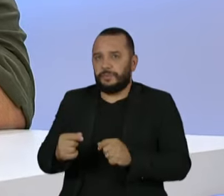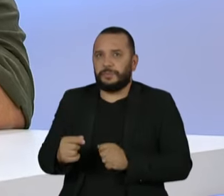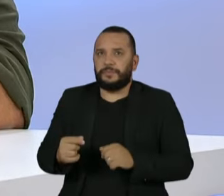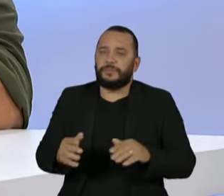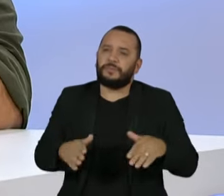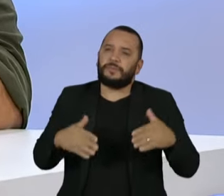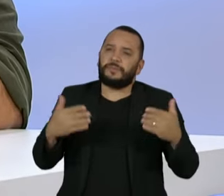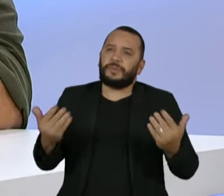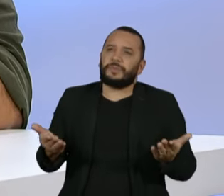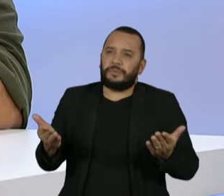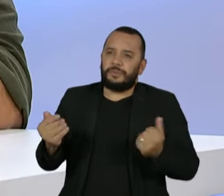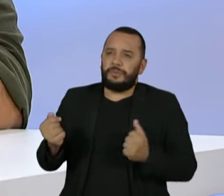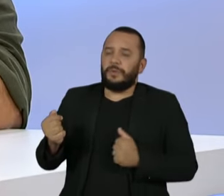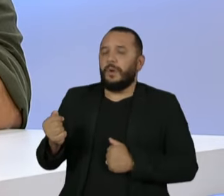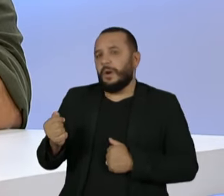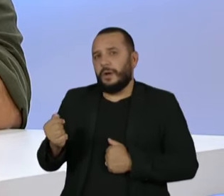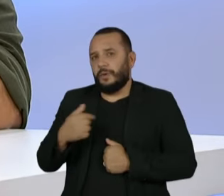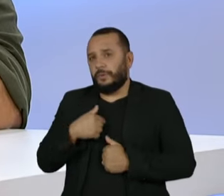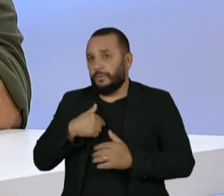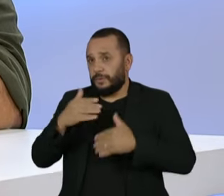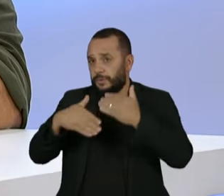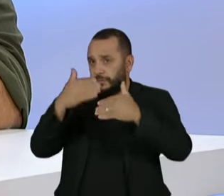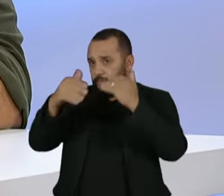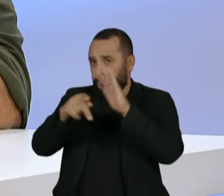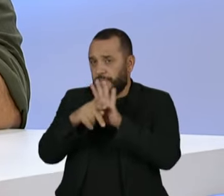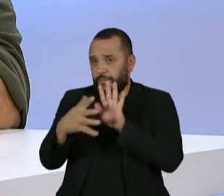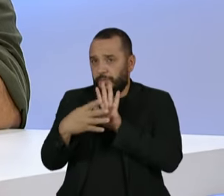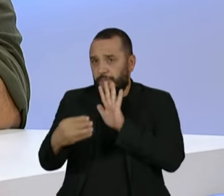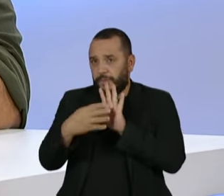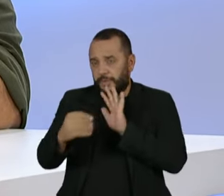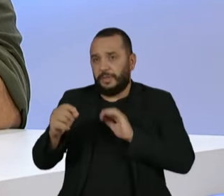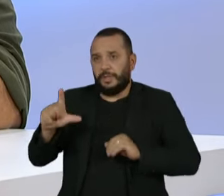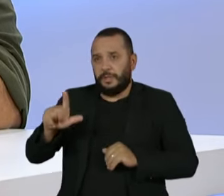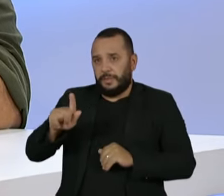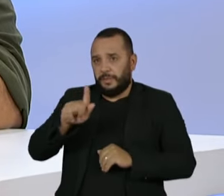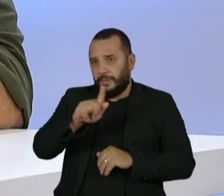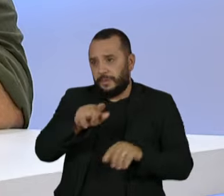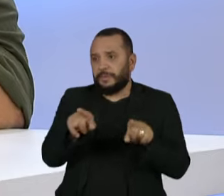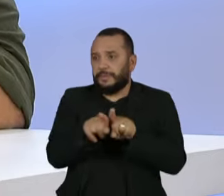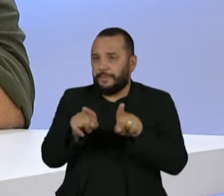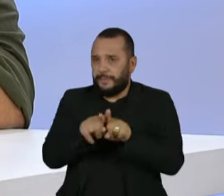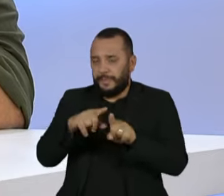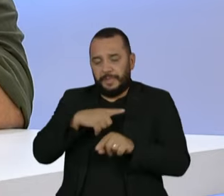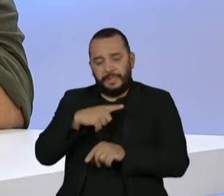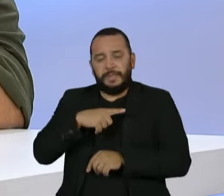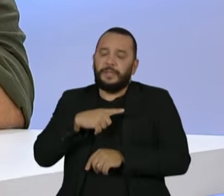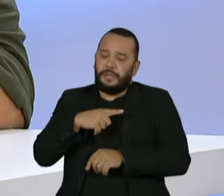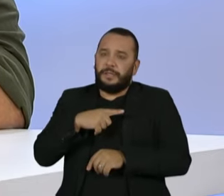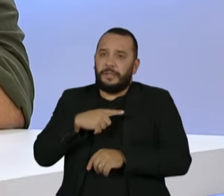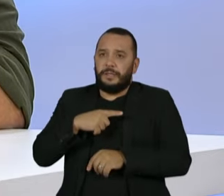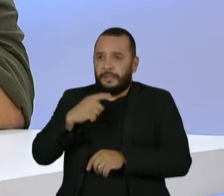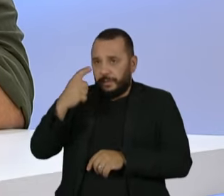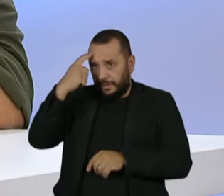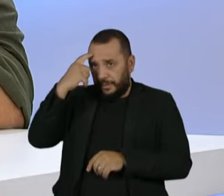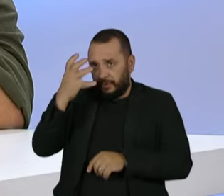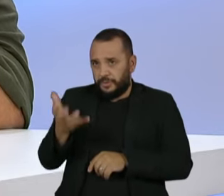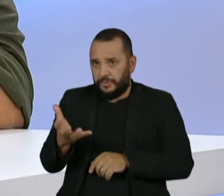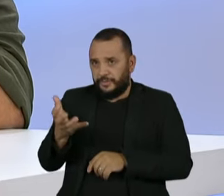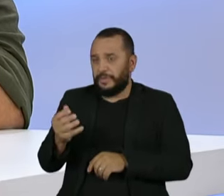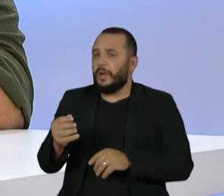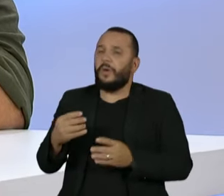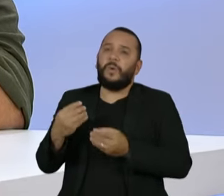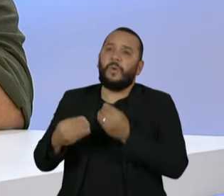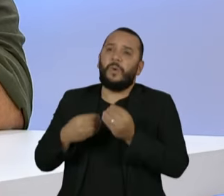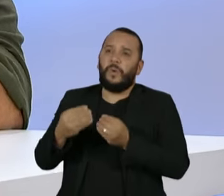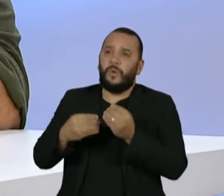após esse desenvolvimento dos modelos de linguagem da Inteligência Artificial agora qual que seria a próxima fronteira da tecnologia